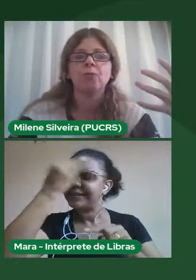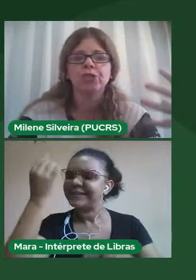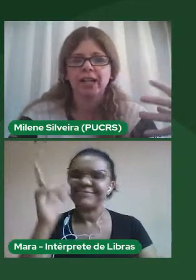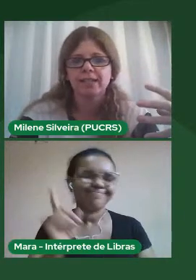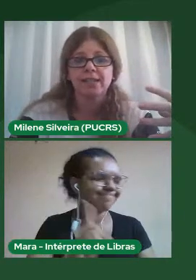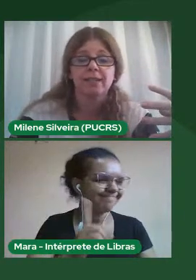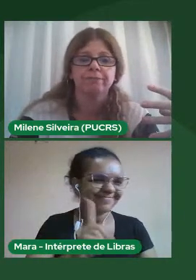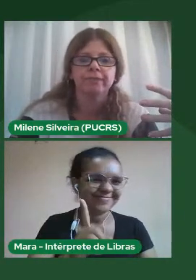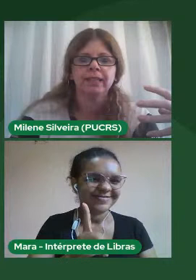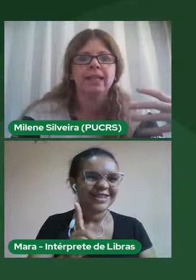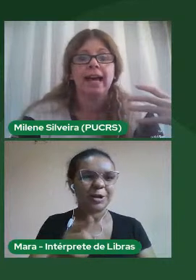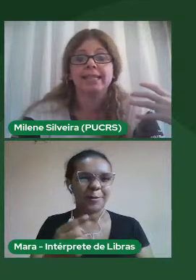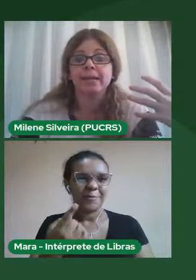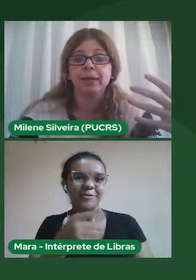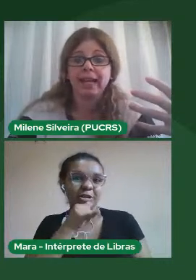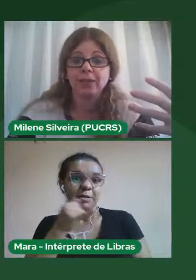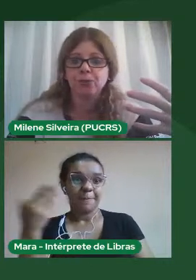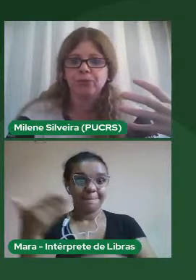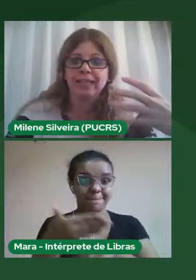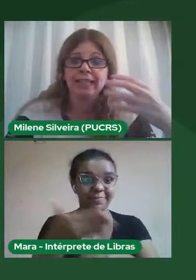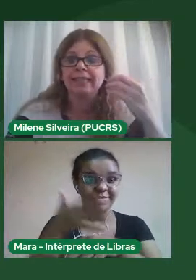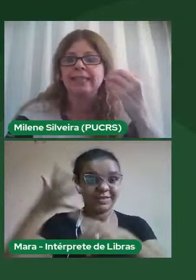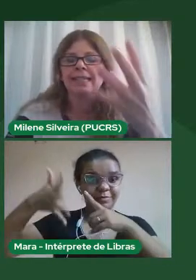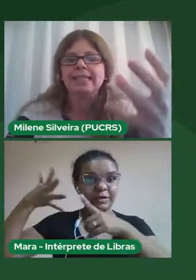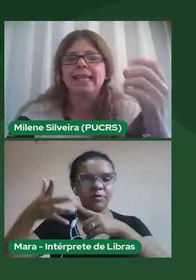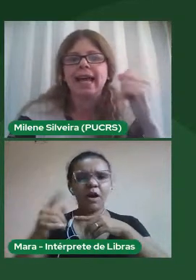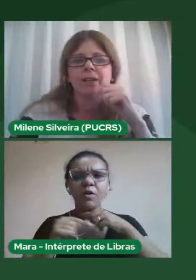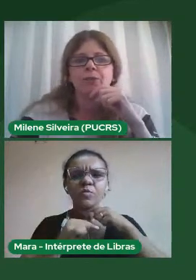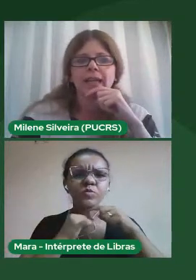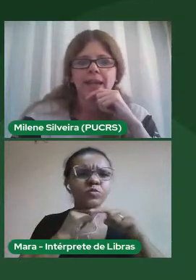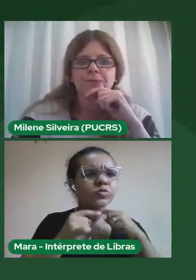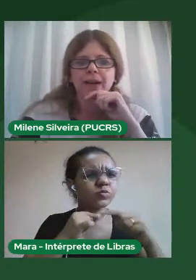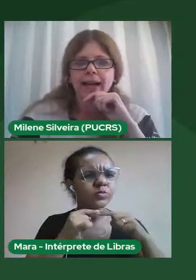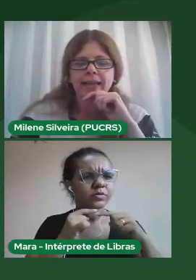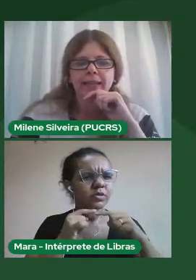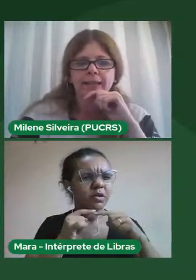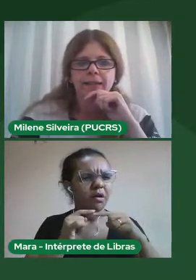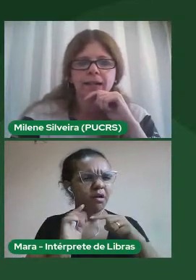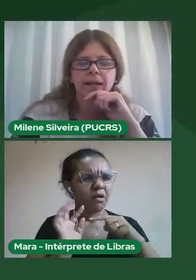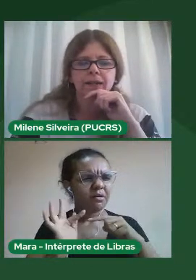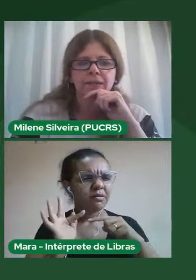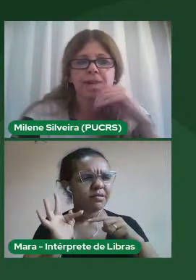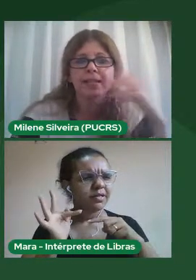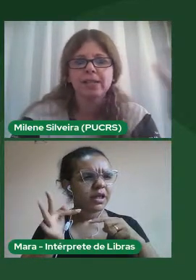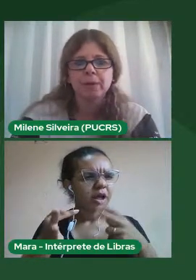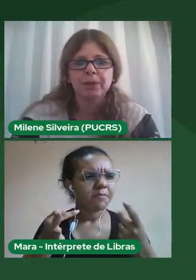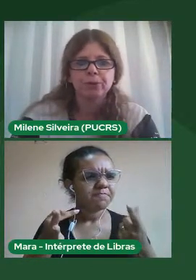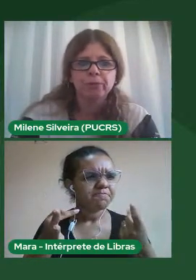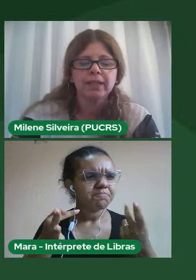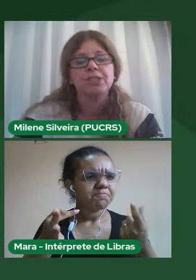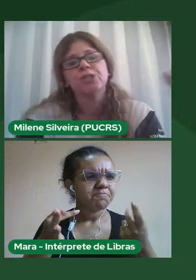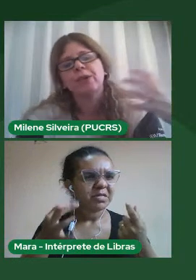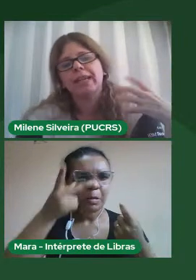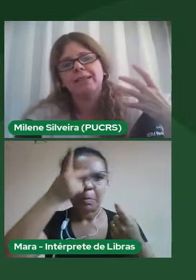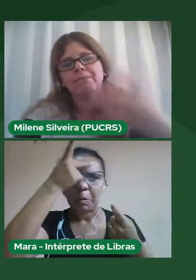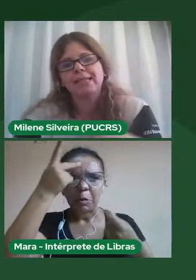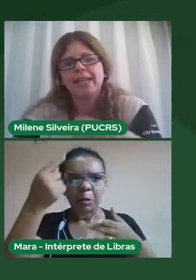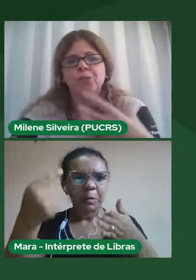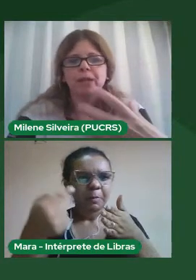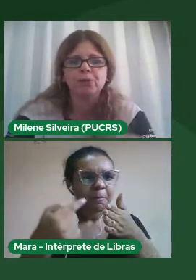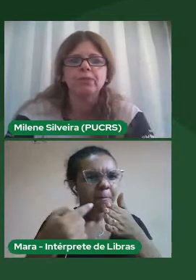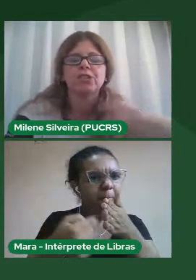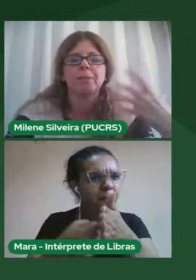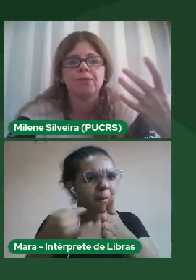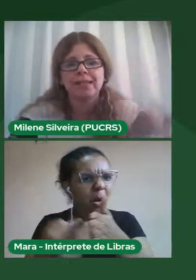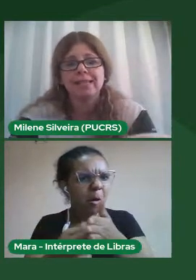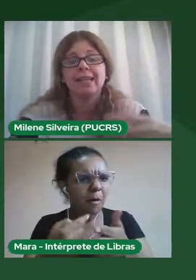assim, a gente vai lá como chair da sessão. Aí sempre aquela dúvida, será que alguém vai fazer uma pergunta? A gente vai com uma